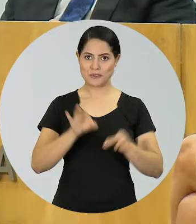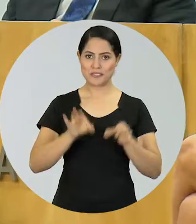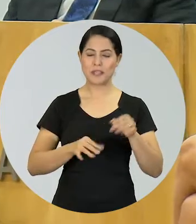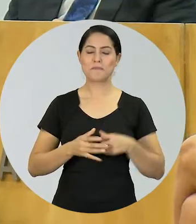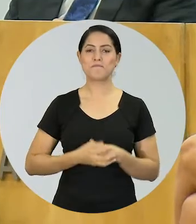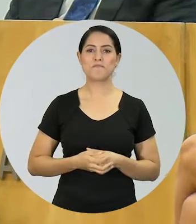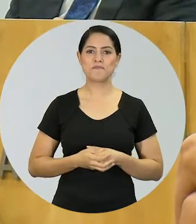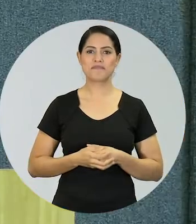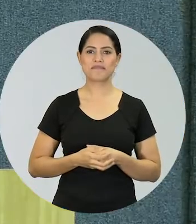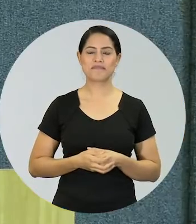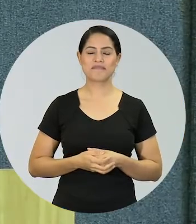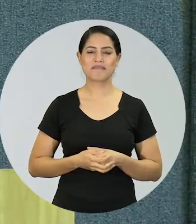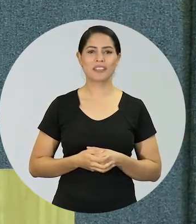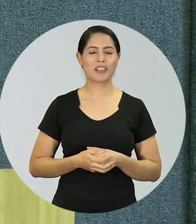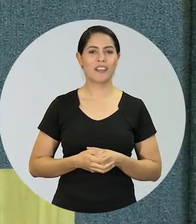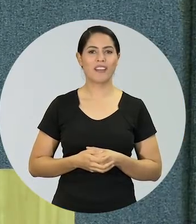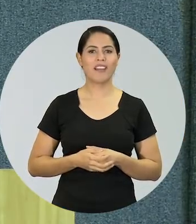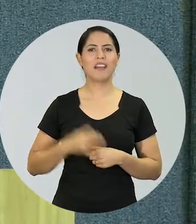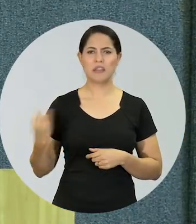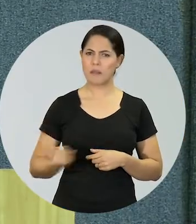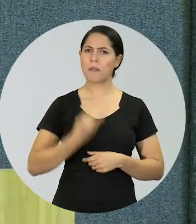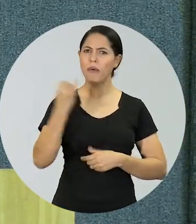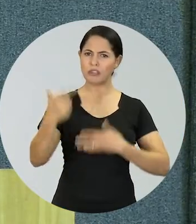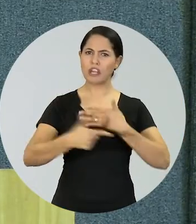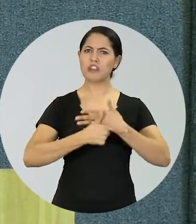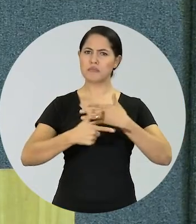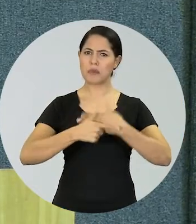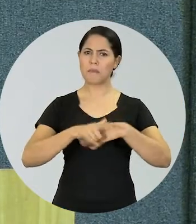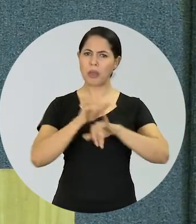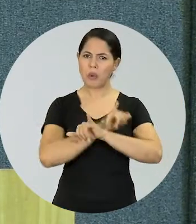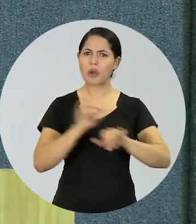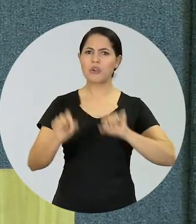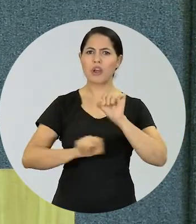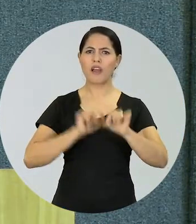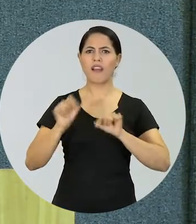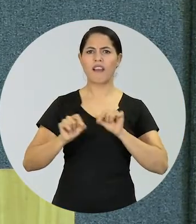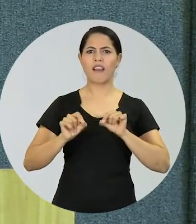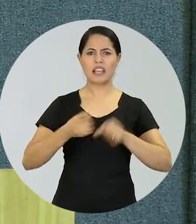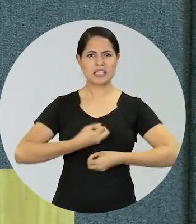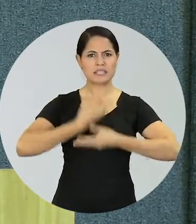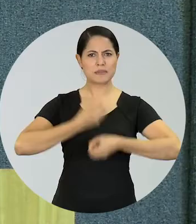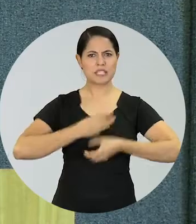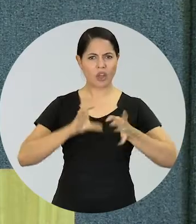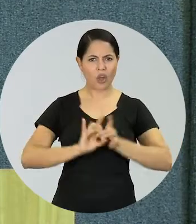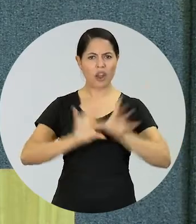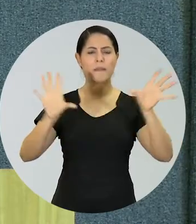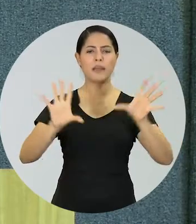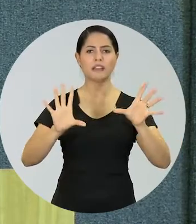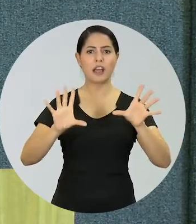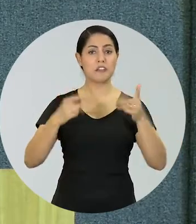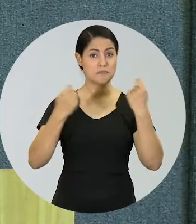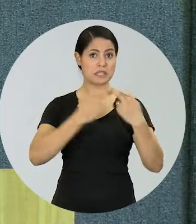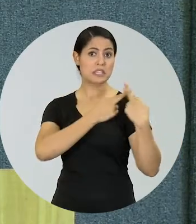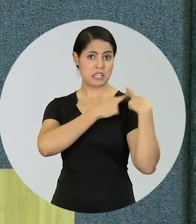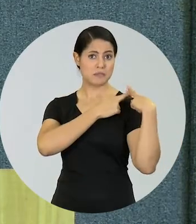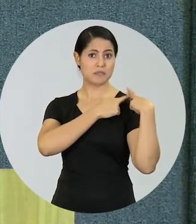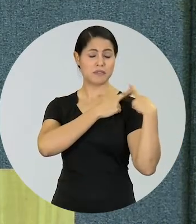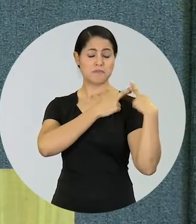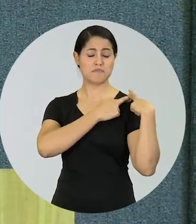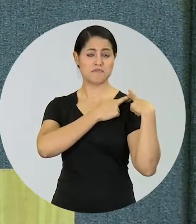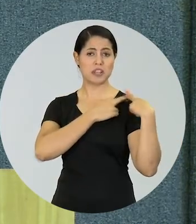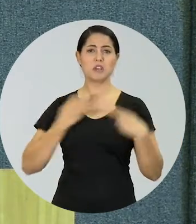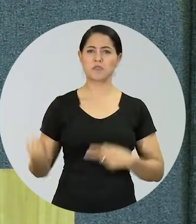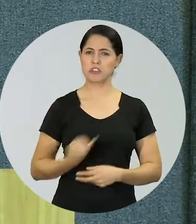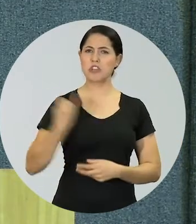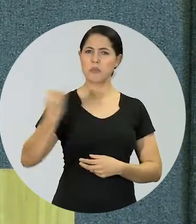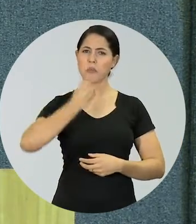da magistratura. Não é demais nesse papel reforçar a liberdade de expressão com responsabilidade e que